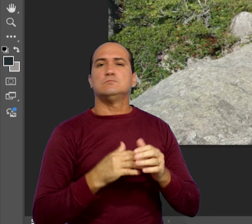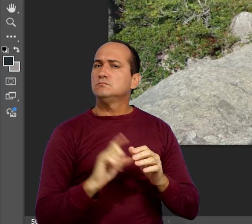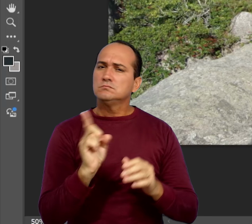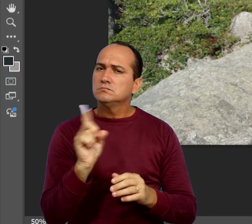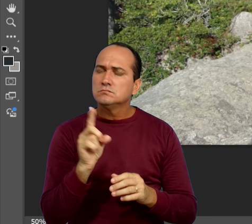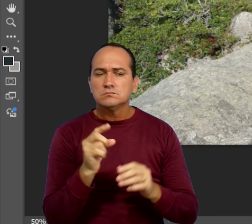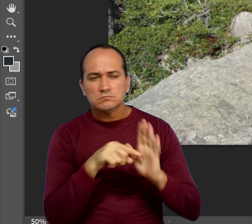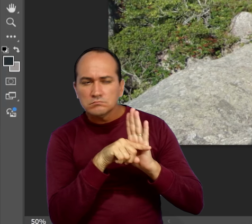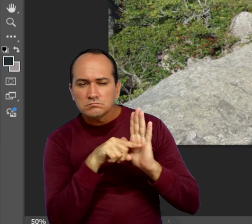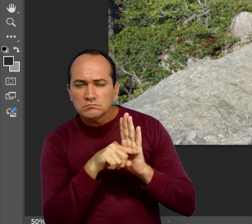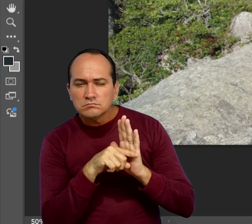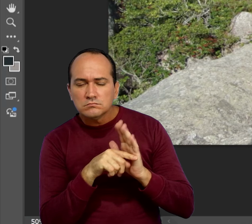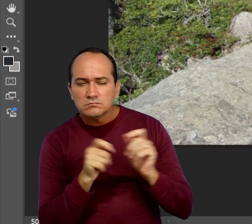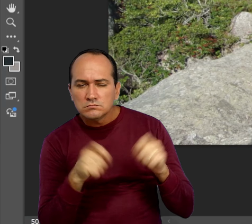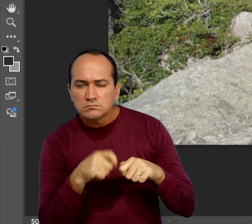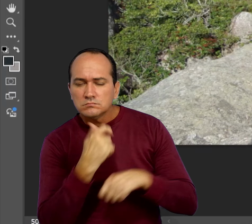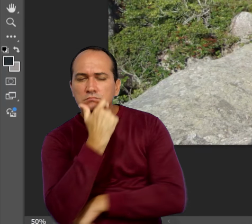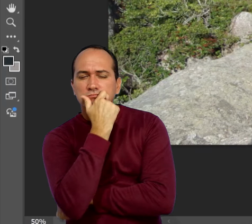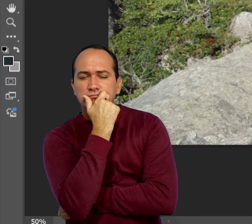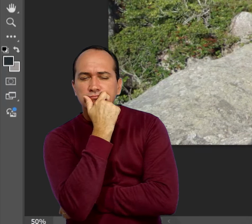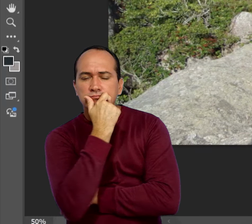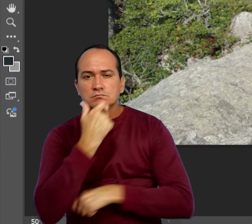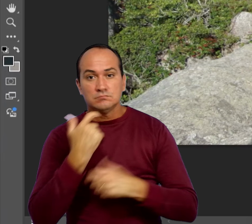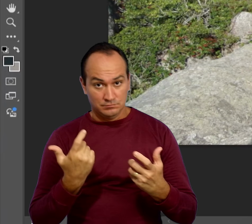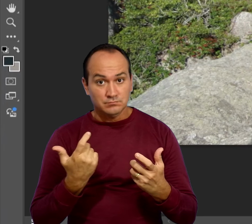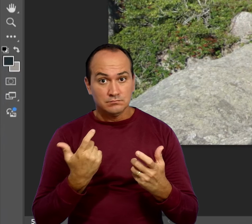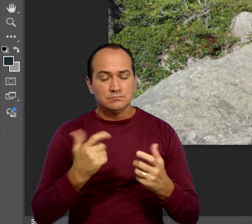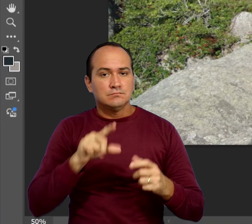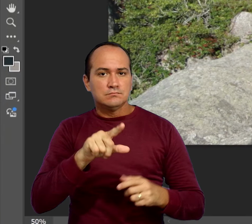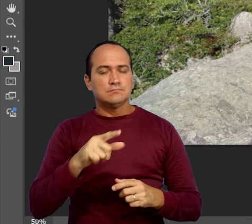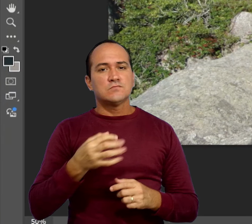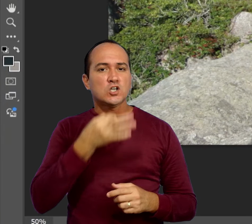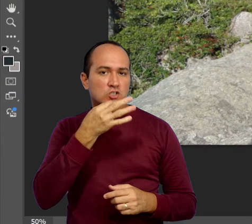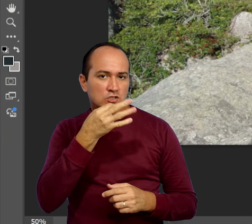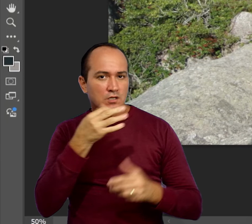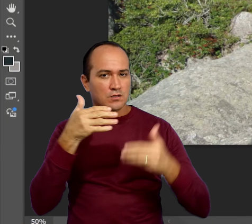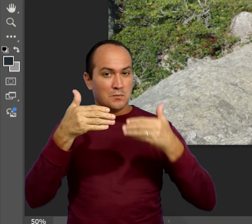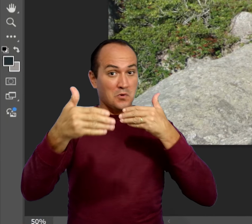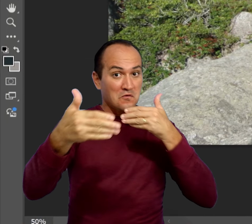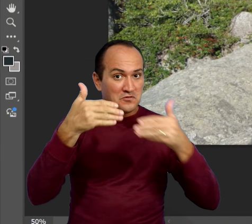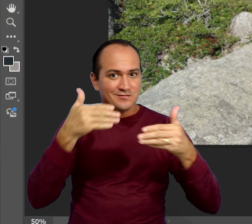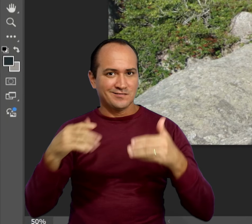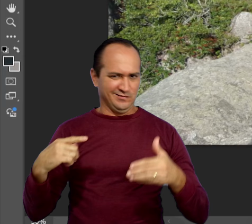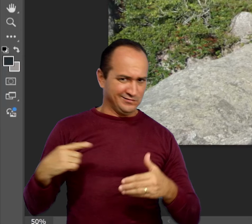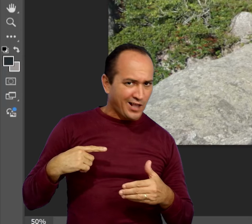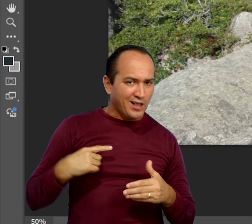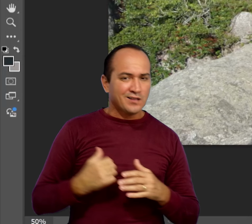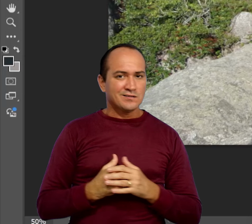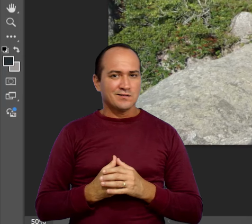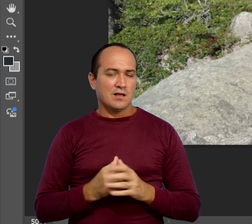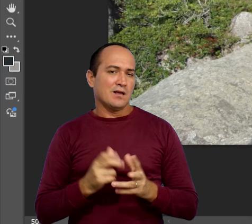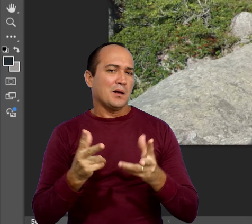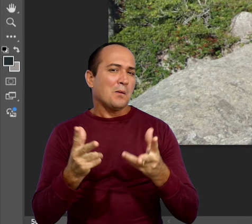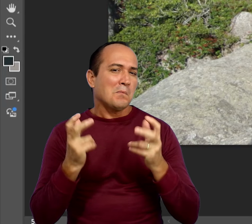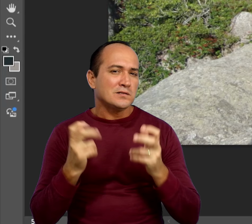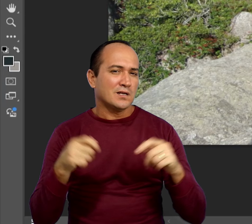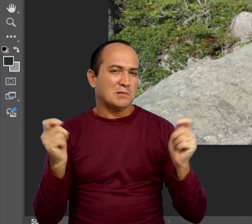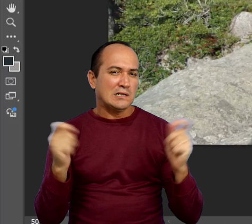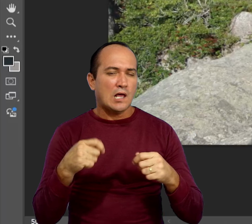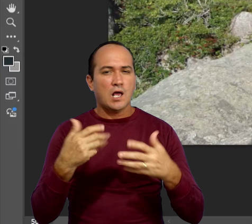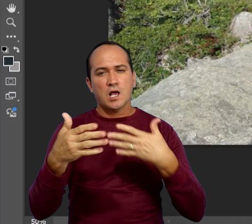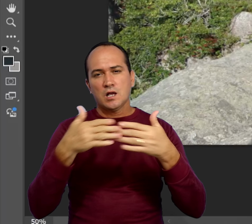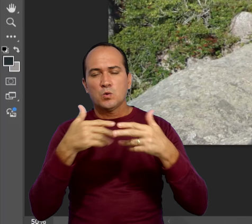esse efeito de paralaxe. Então, a primeira coisa que a gente deve observar é se essa foto ela tem uma sugestão de profundidade. Ou seja, se a